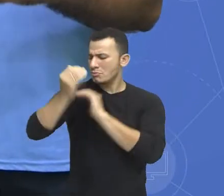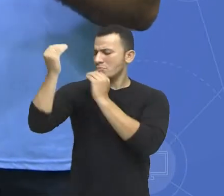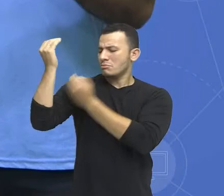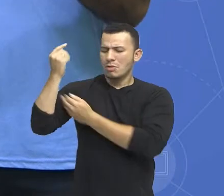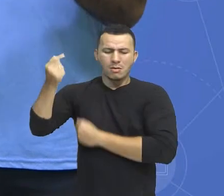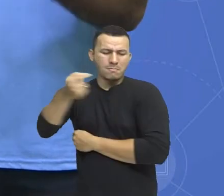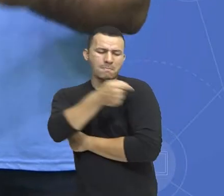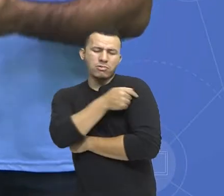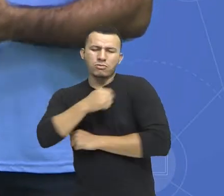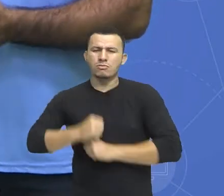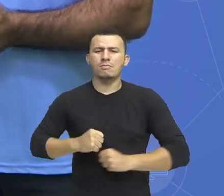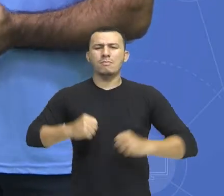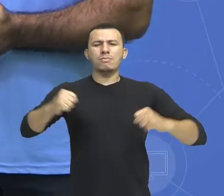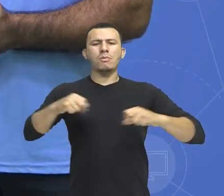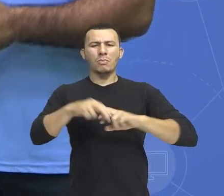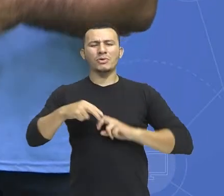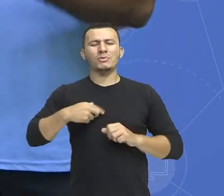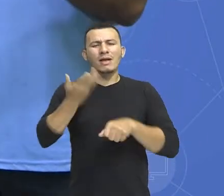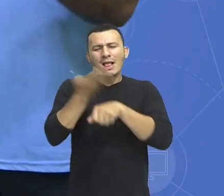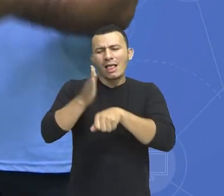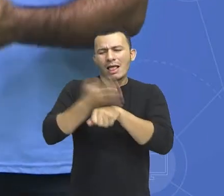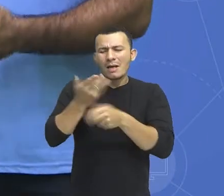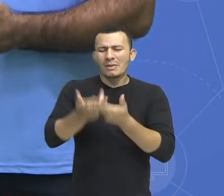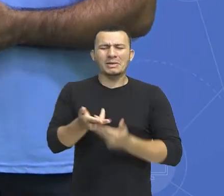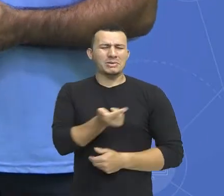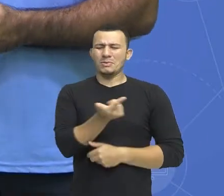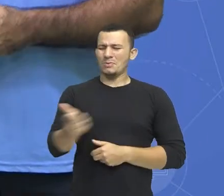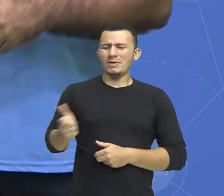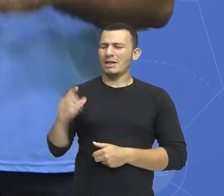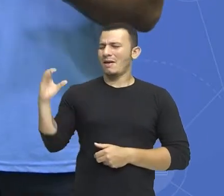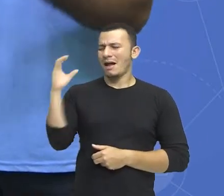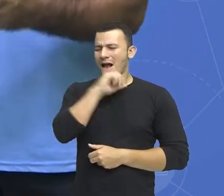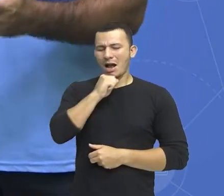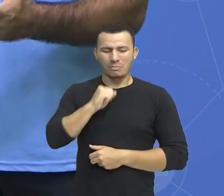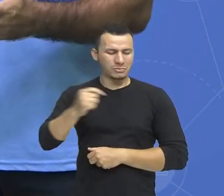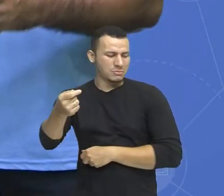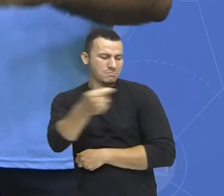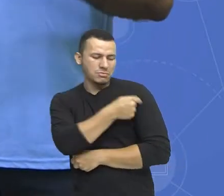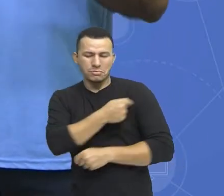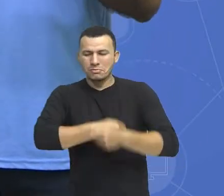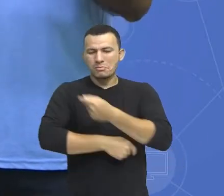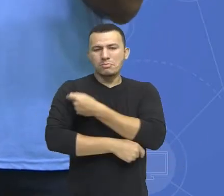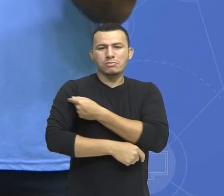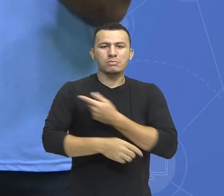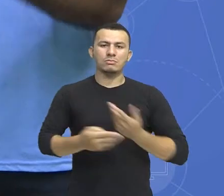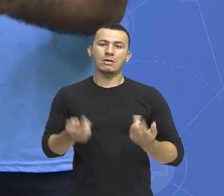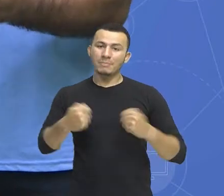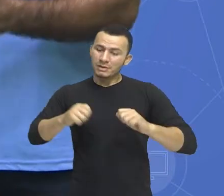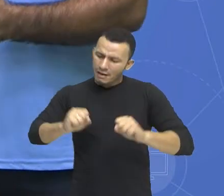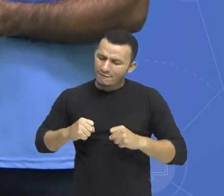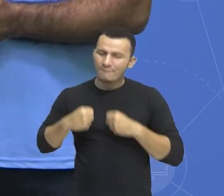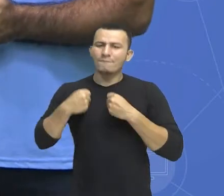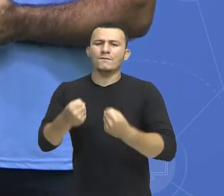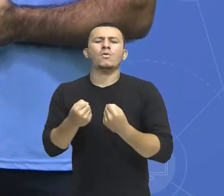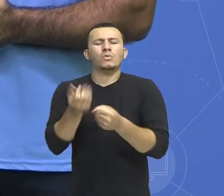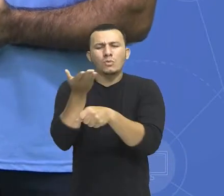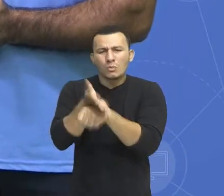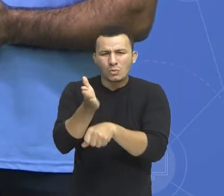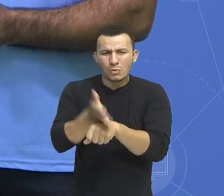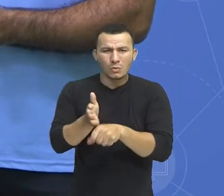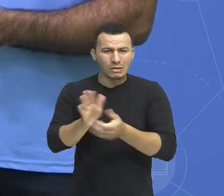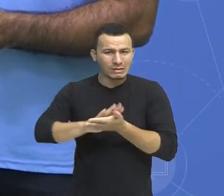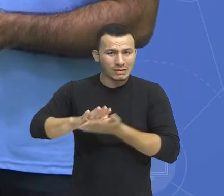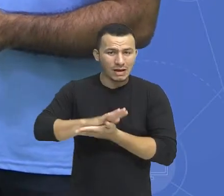rápida, porque você não tem paciência de fazer exercícios, de se esforçar, de se empenhar na atividade